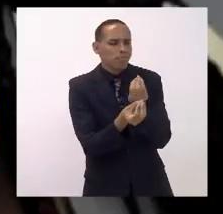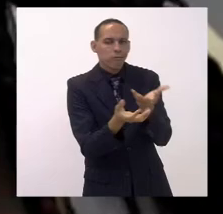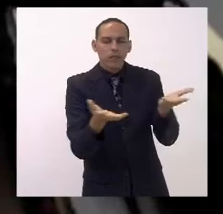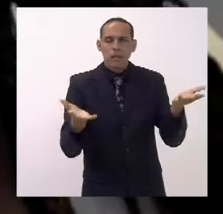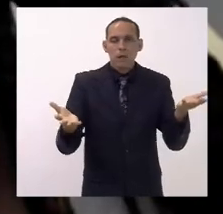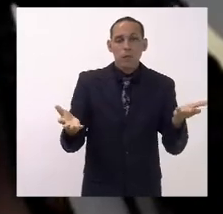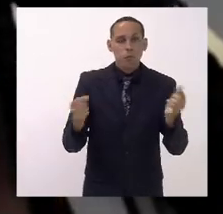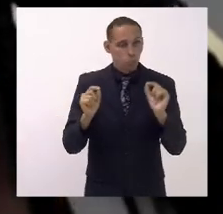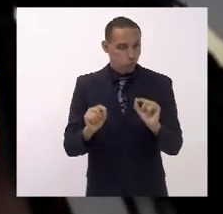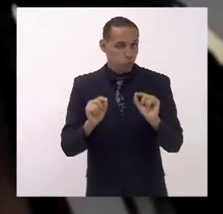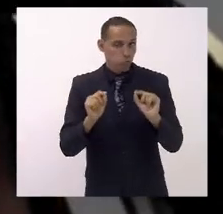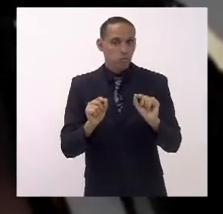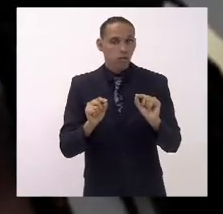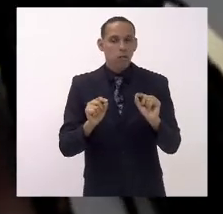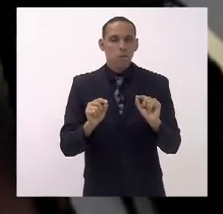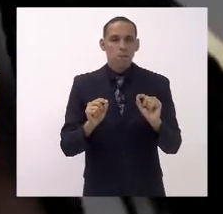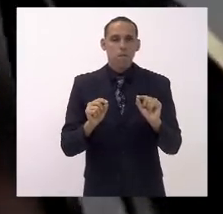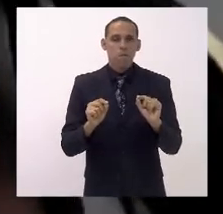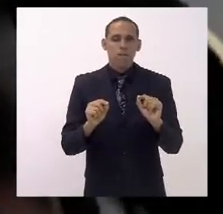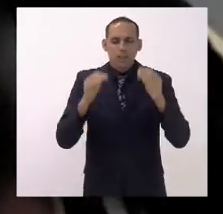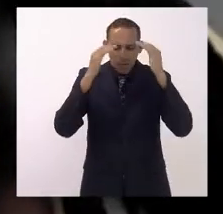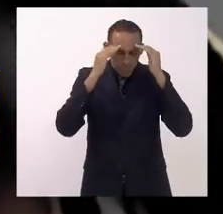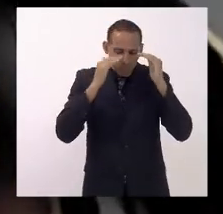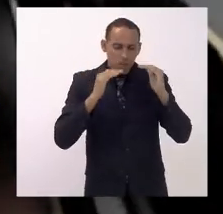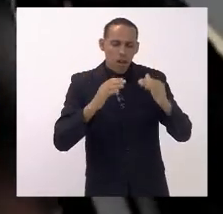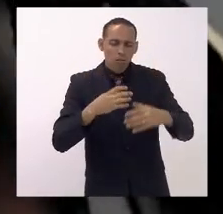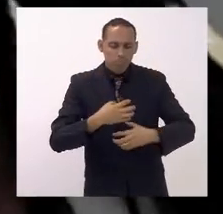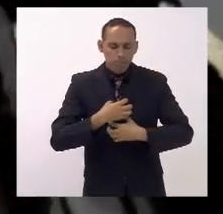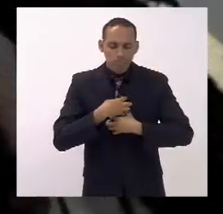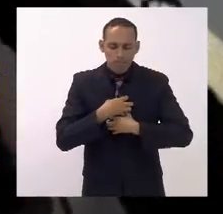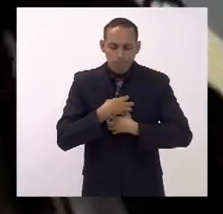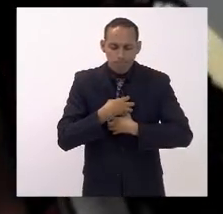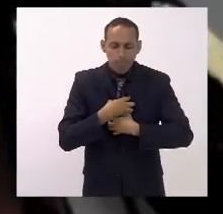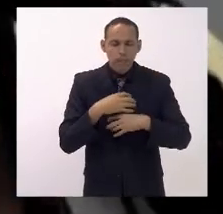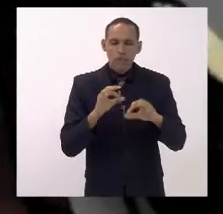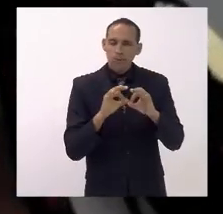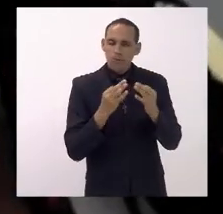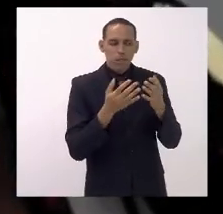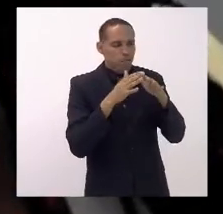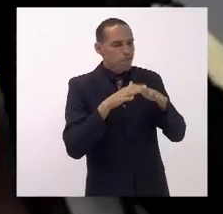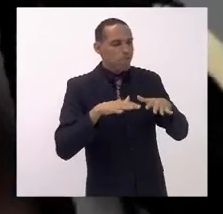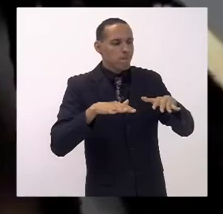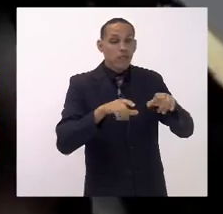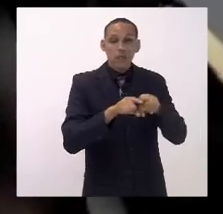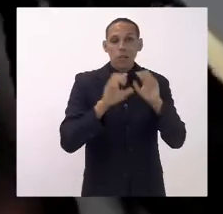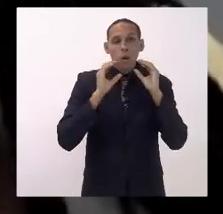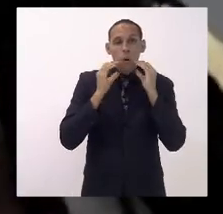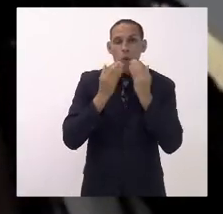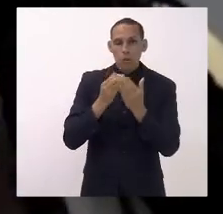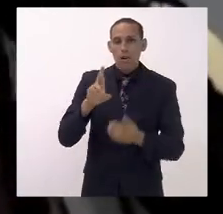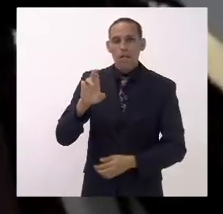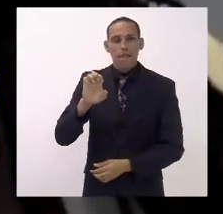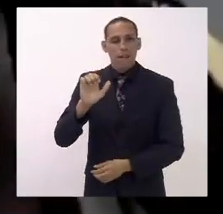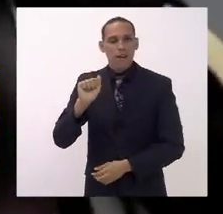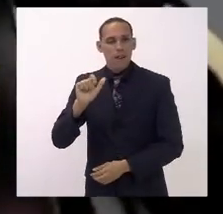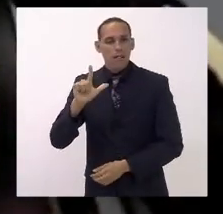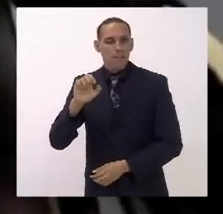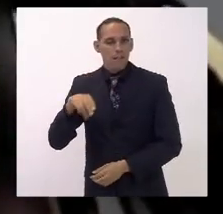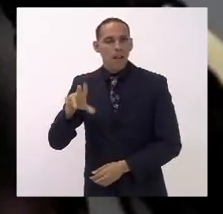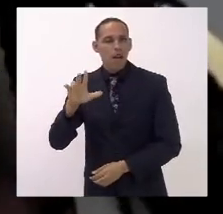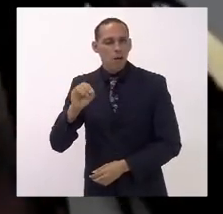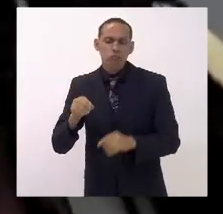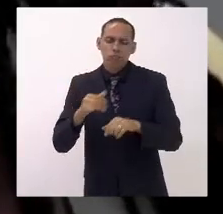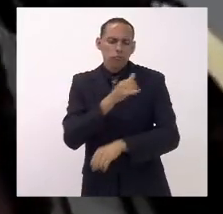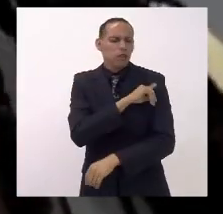que com todo o nosso respeito, nosso sentimento às famílias e à comunidade ali de Realengo e a todo o estado do Rio